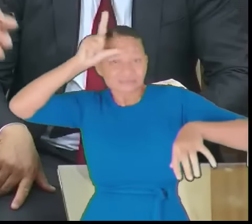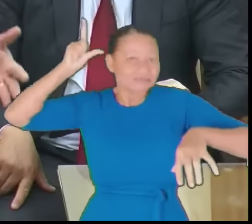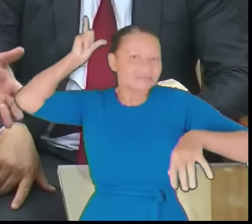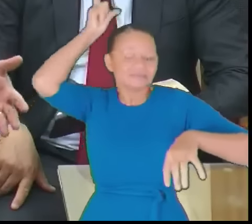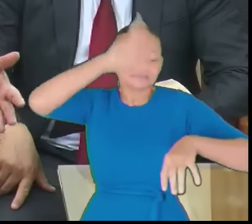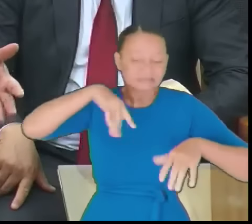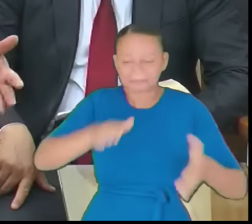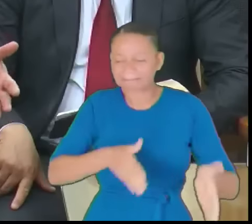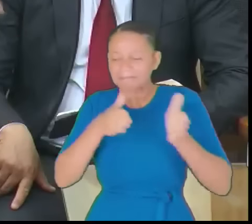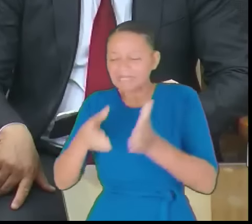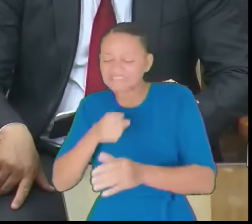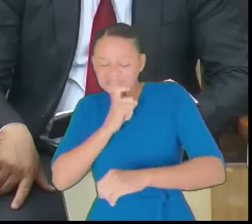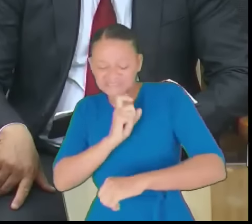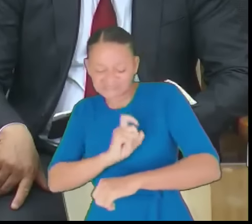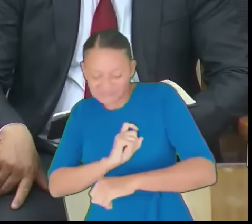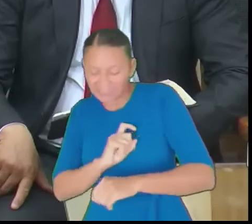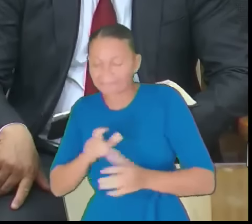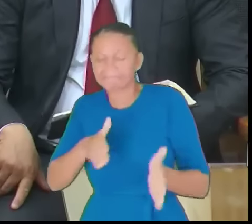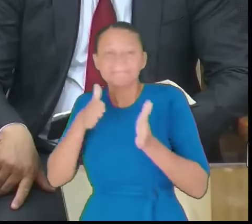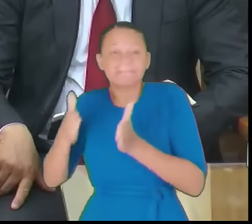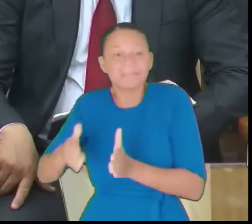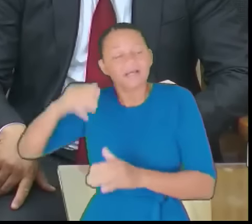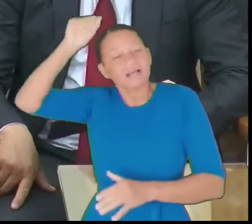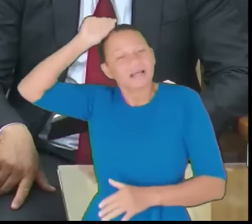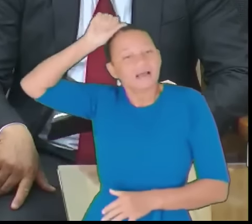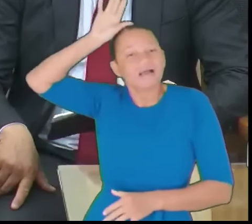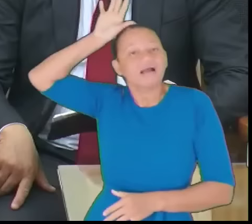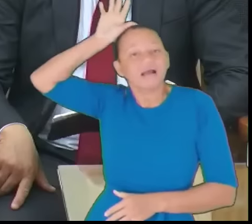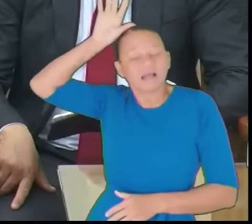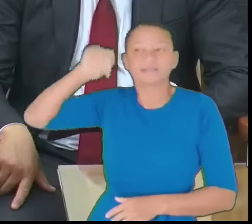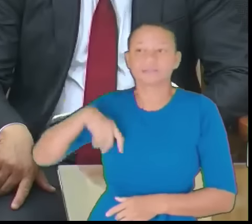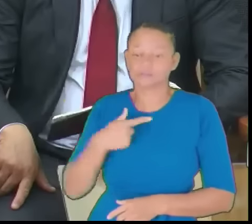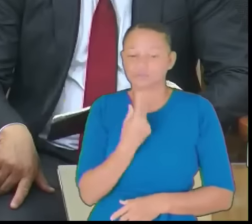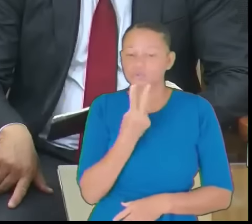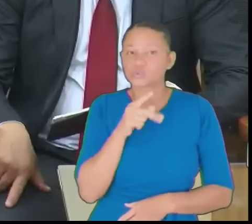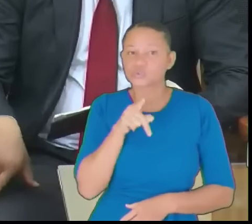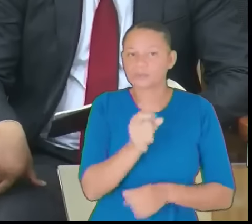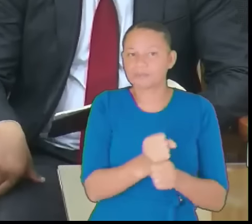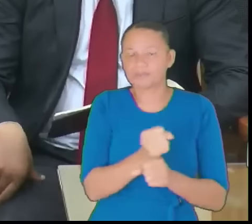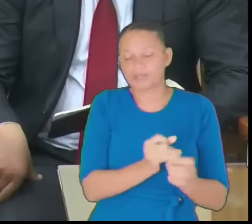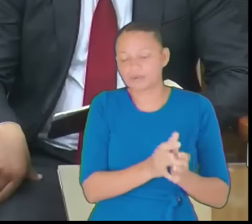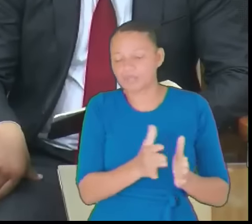pelos avivamentos, qual é a única instituição que nesses 2000 anos está de pé?